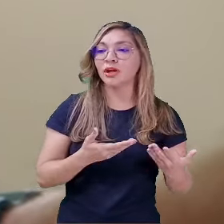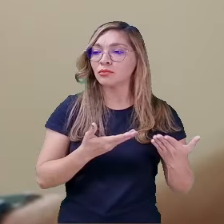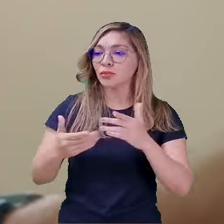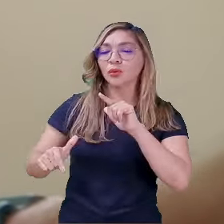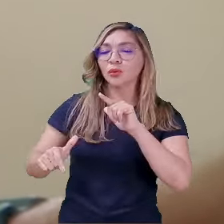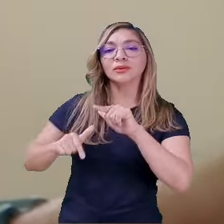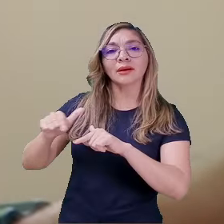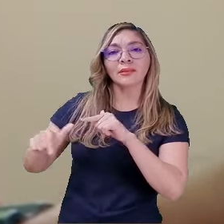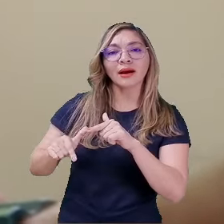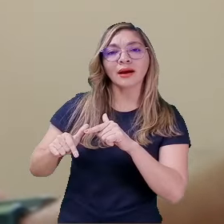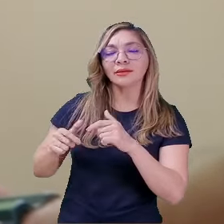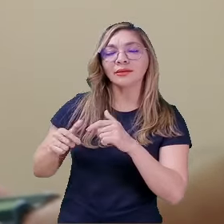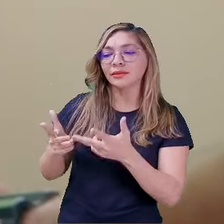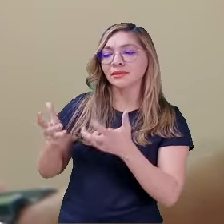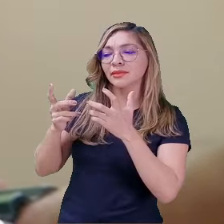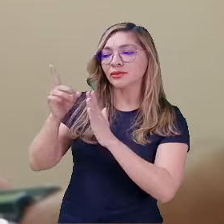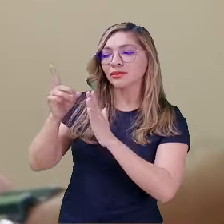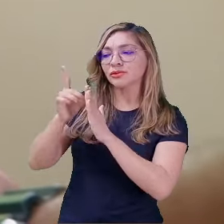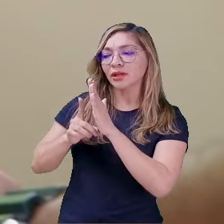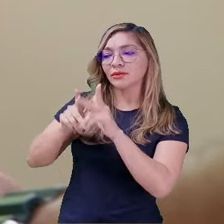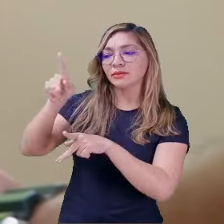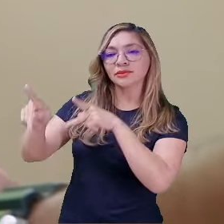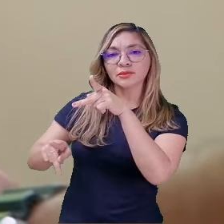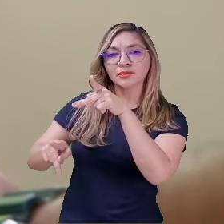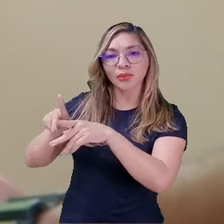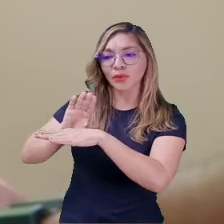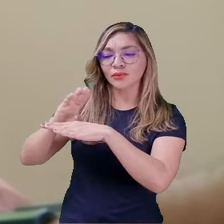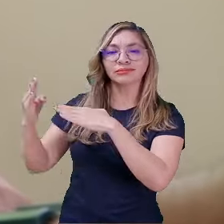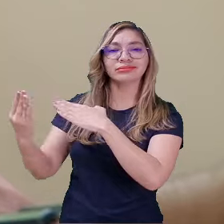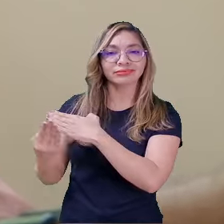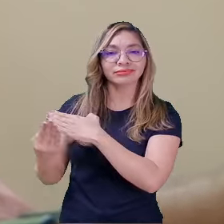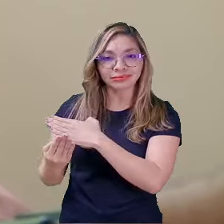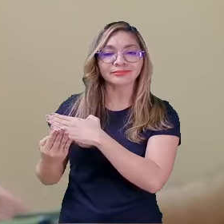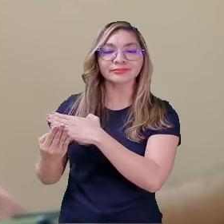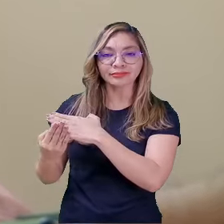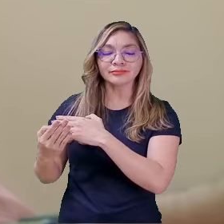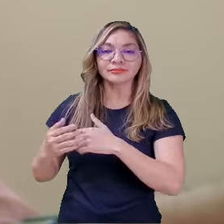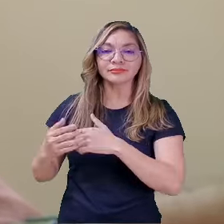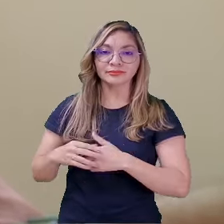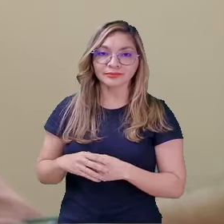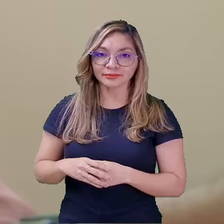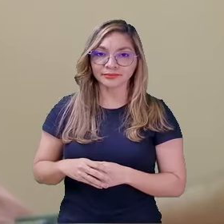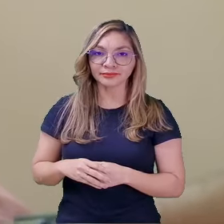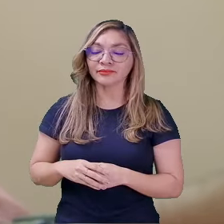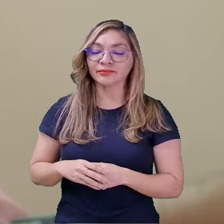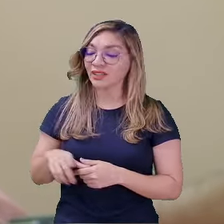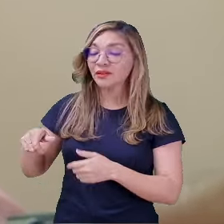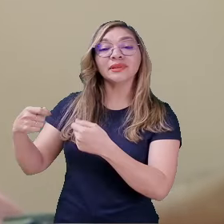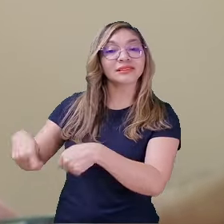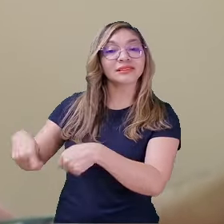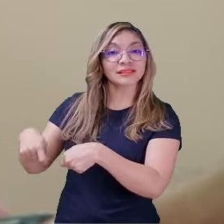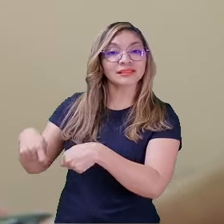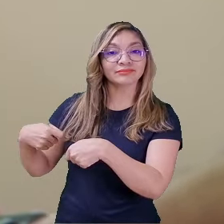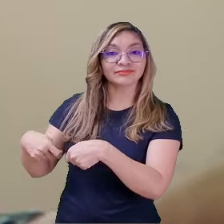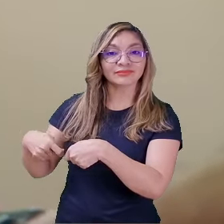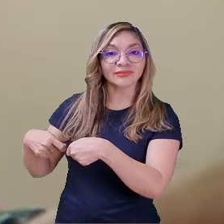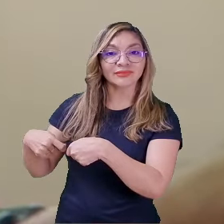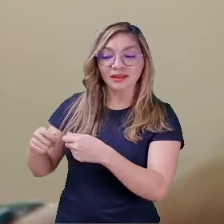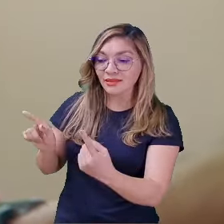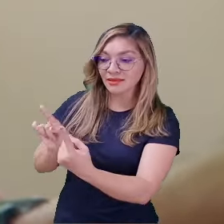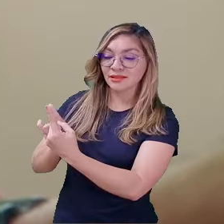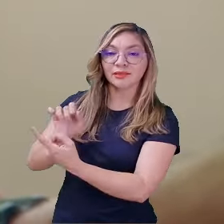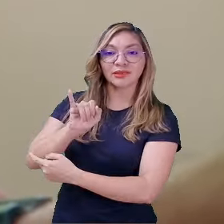a essa população bailiquense que carece desse serviço da UNSS. E aqui a gente está